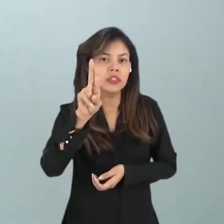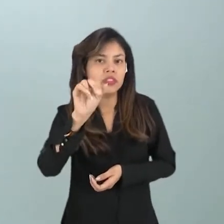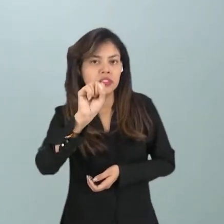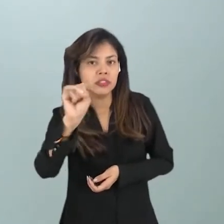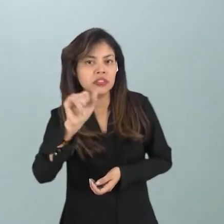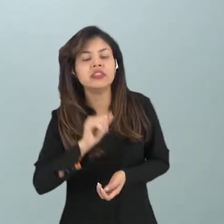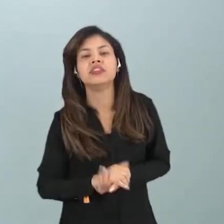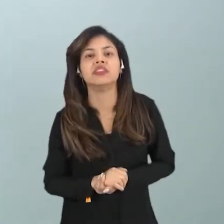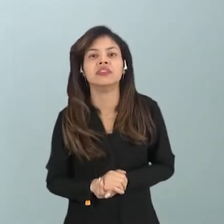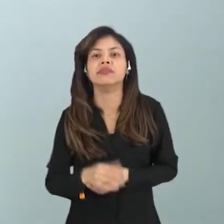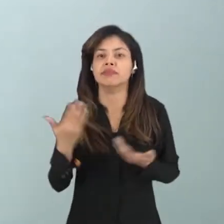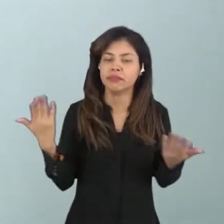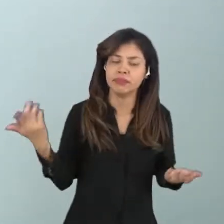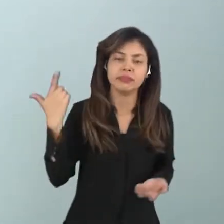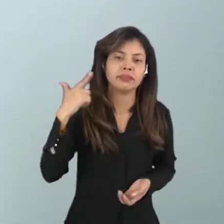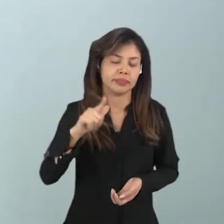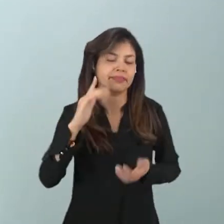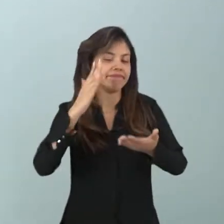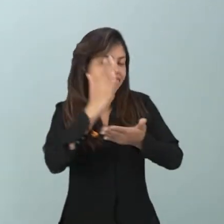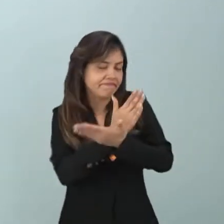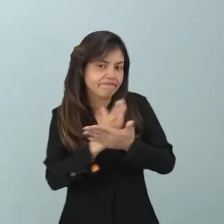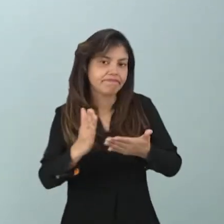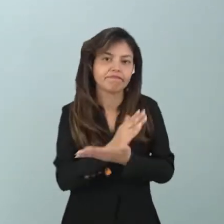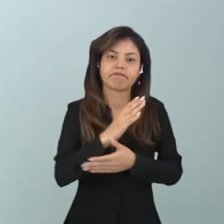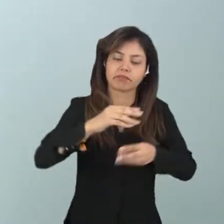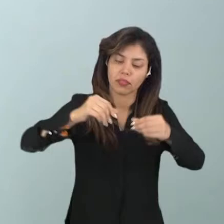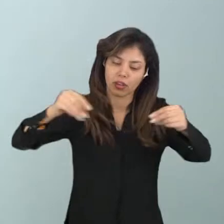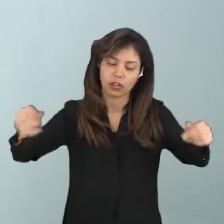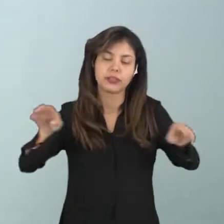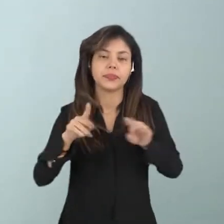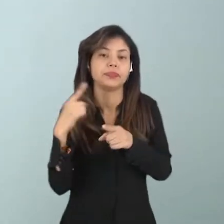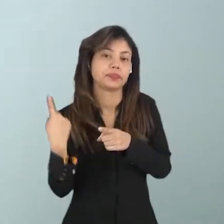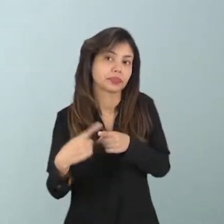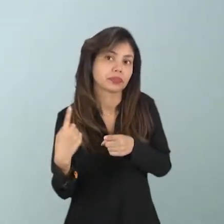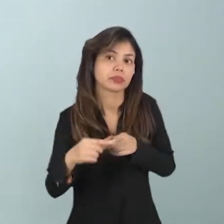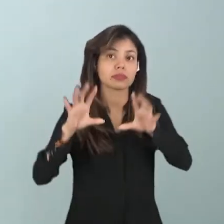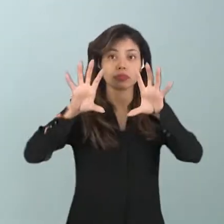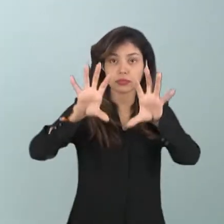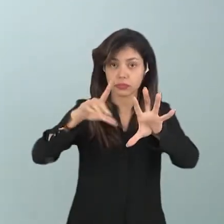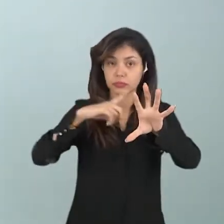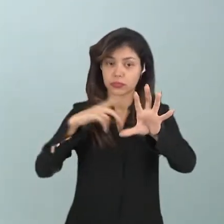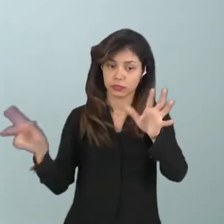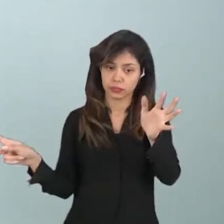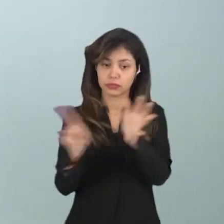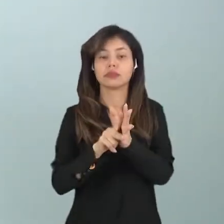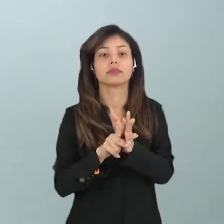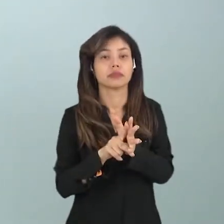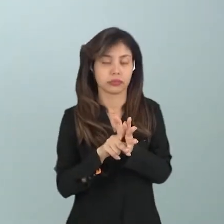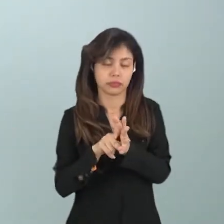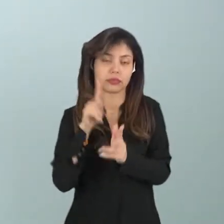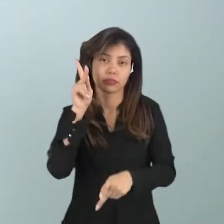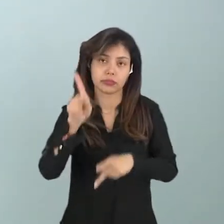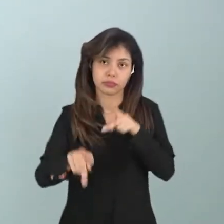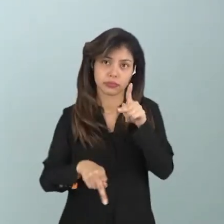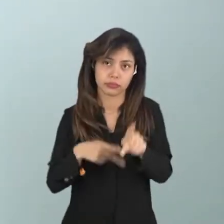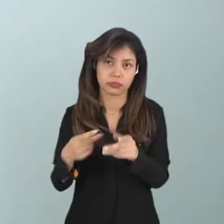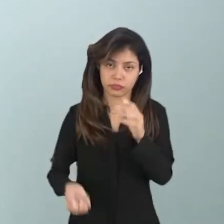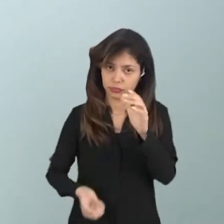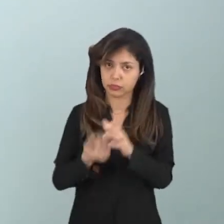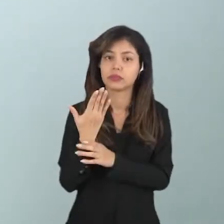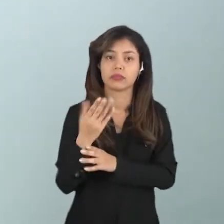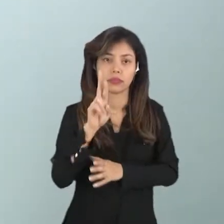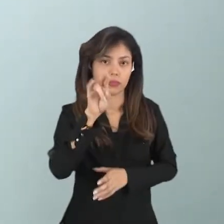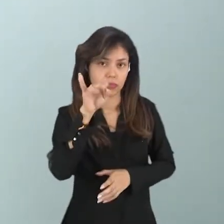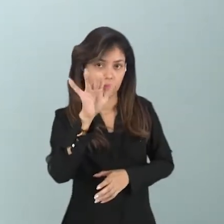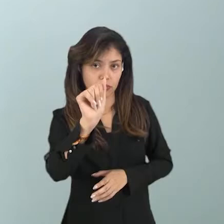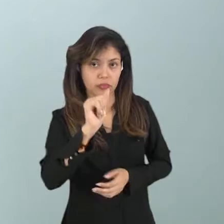ocupar alguns territórios. Por quê? Porque ali tinha predominância de povos de origem russa, então